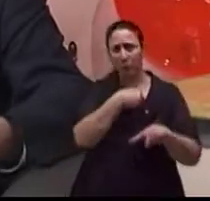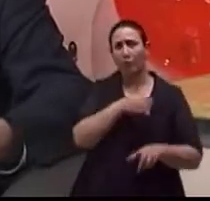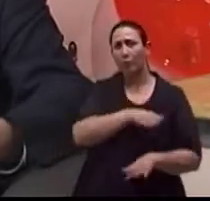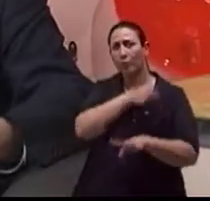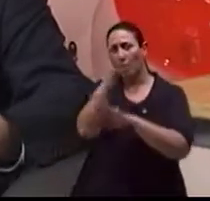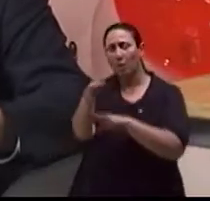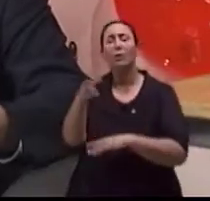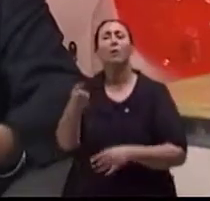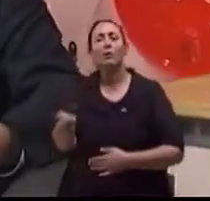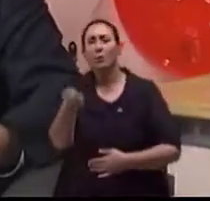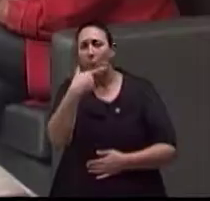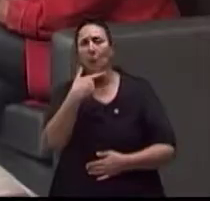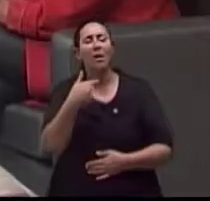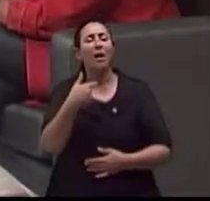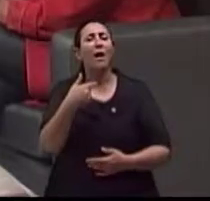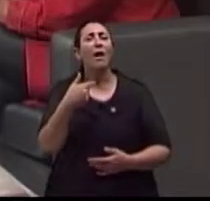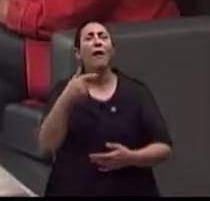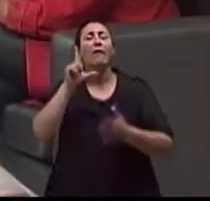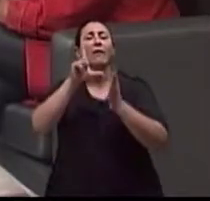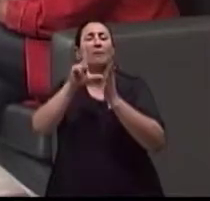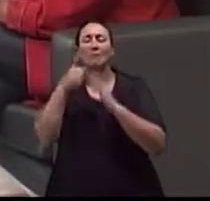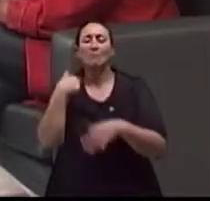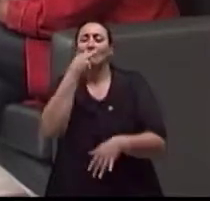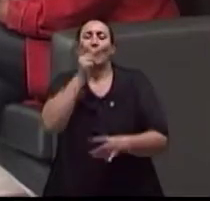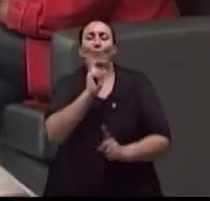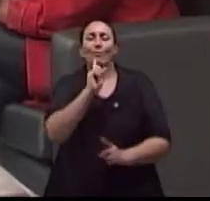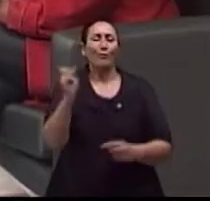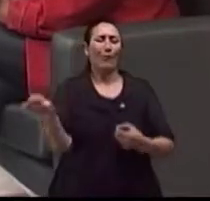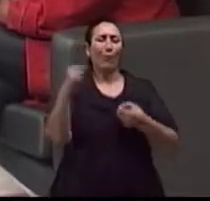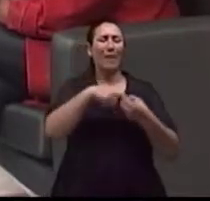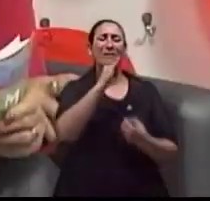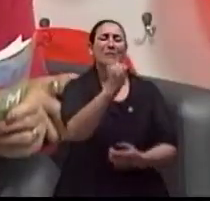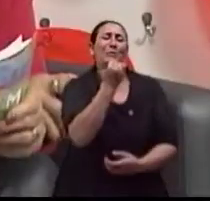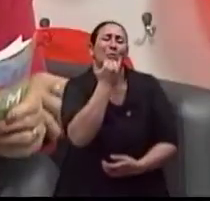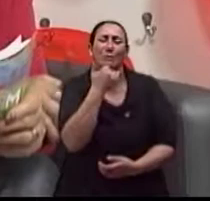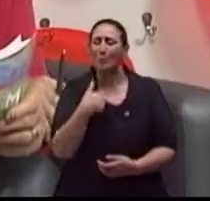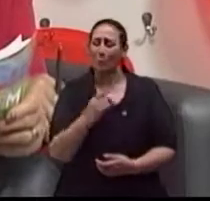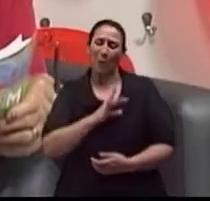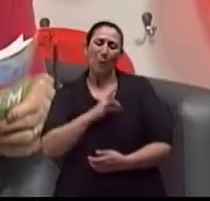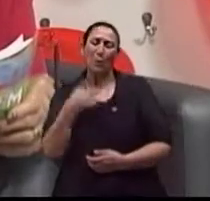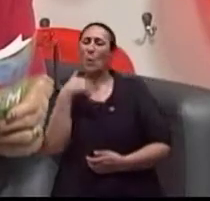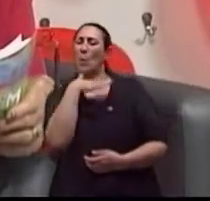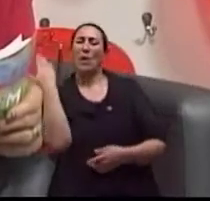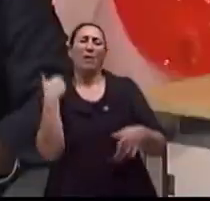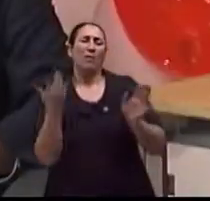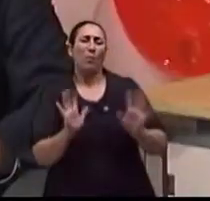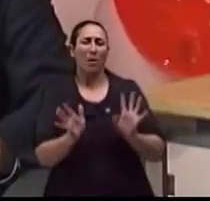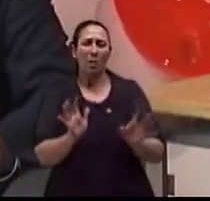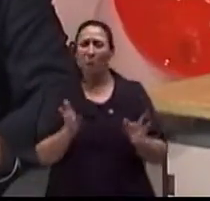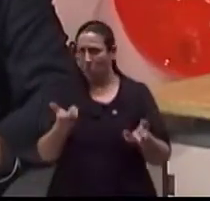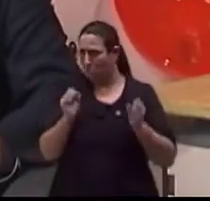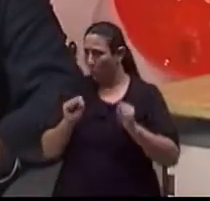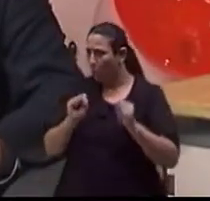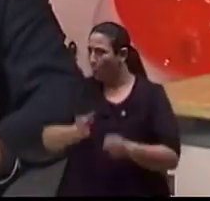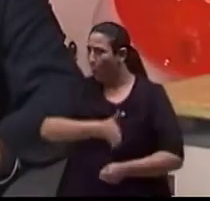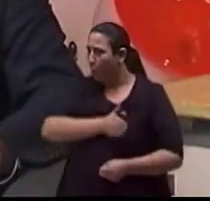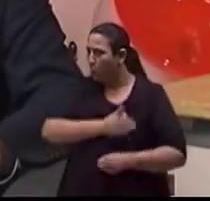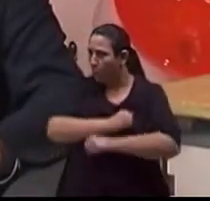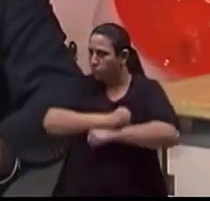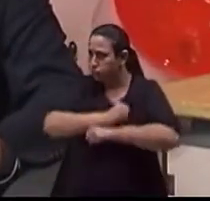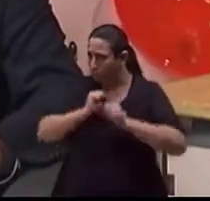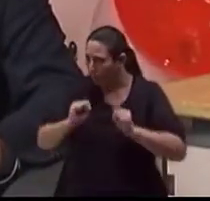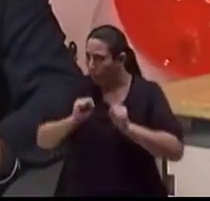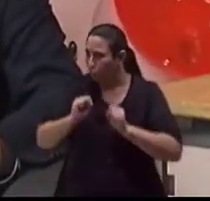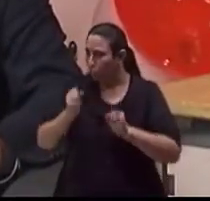doutora não tomei fiquei com medo de morrer ataque cardíaco é comum por essas medicações não nessas medicações